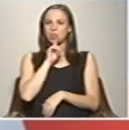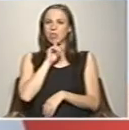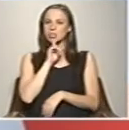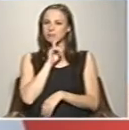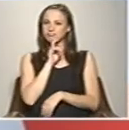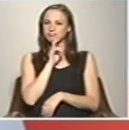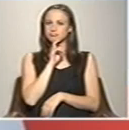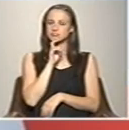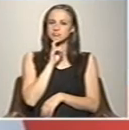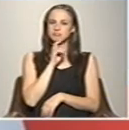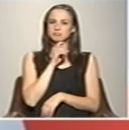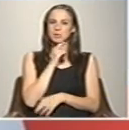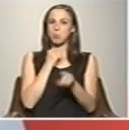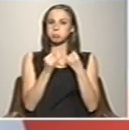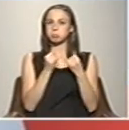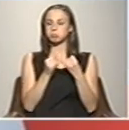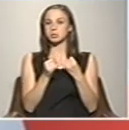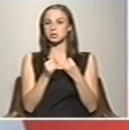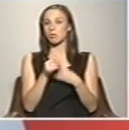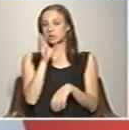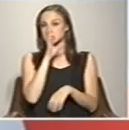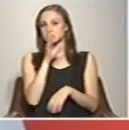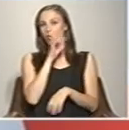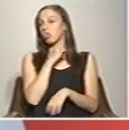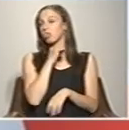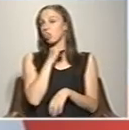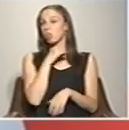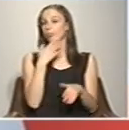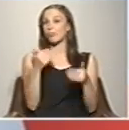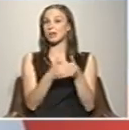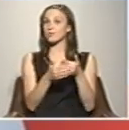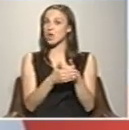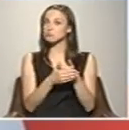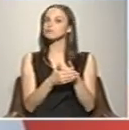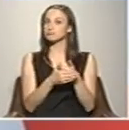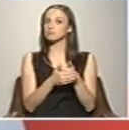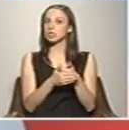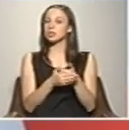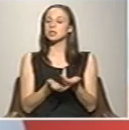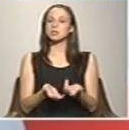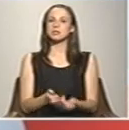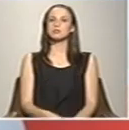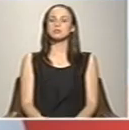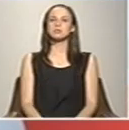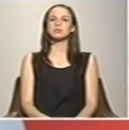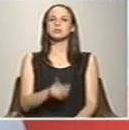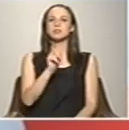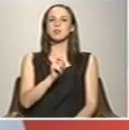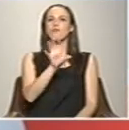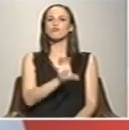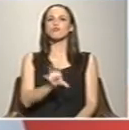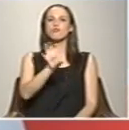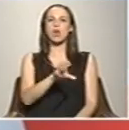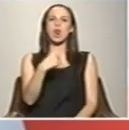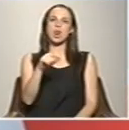situações de menor cuidado com os mais velhos, e também que formas existem para